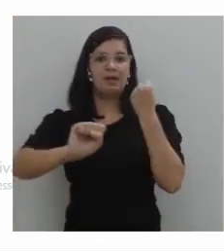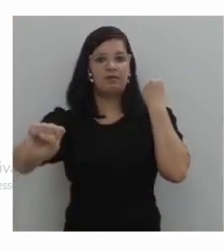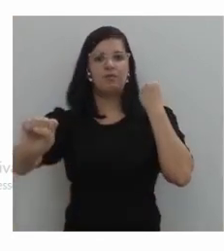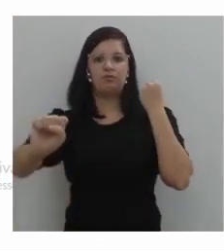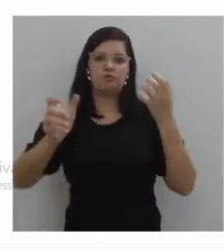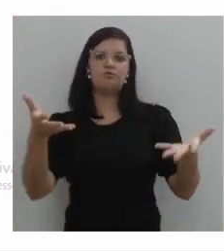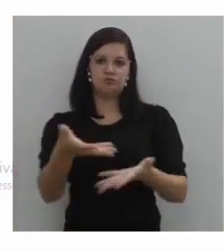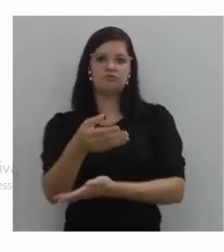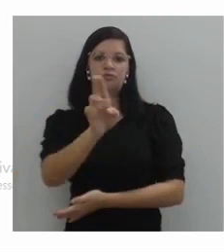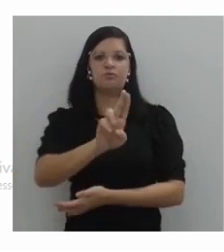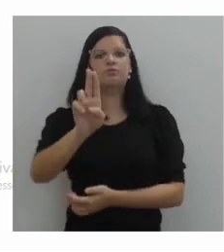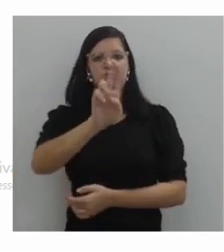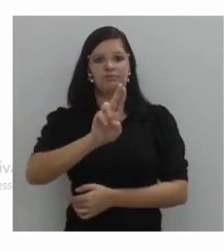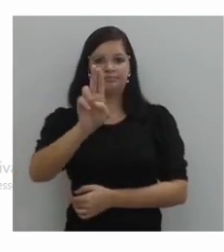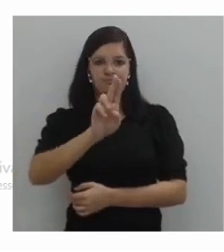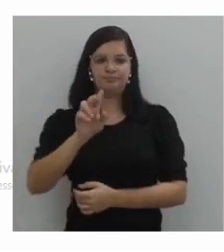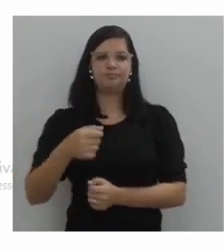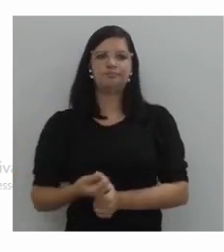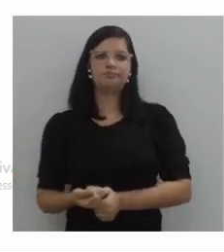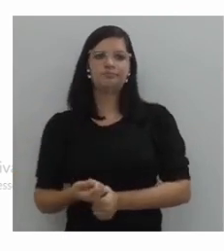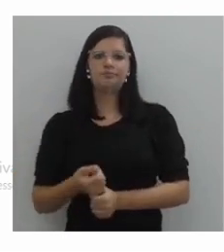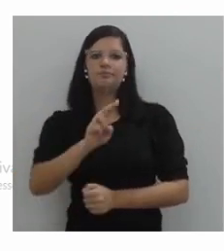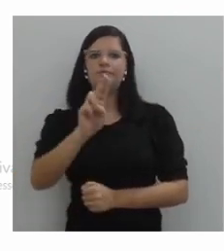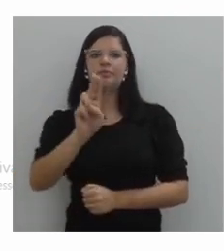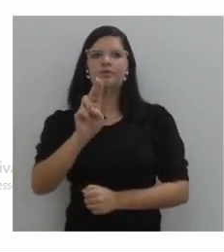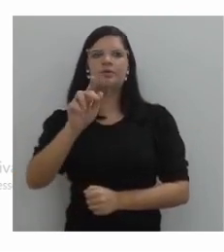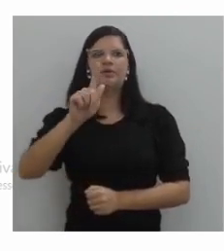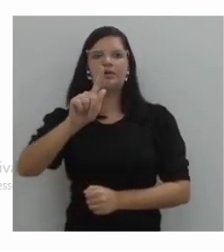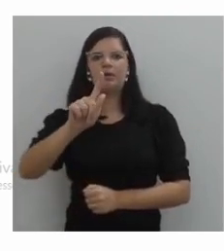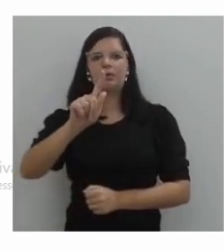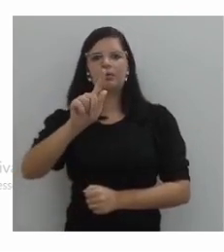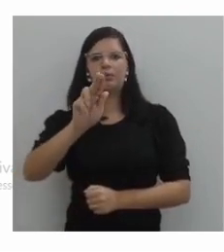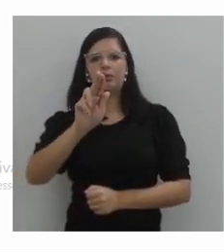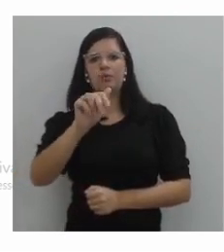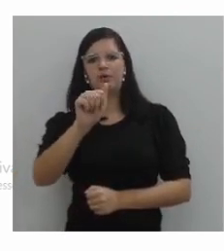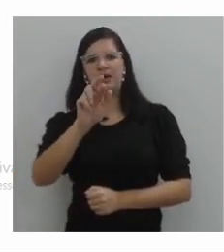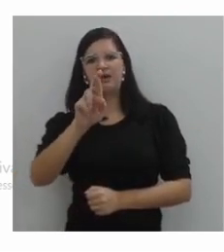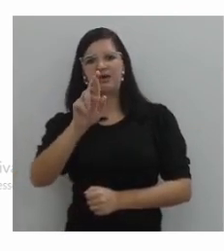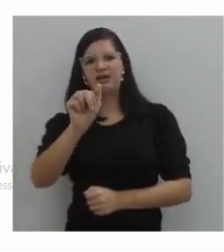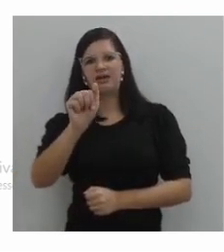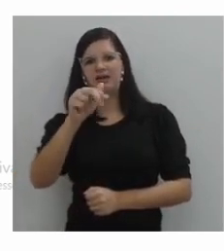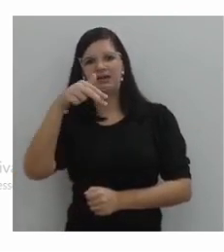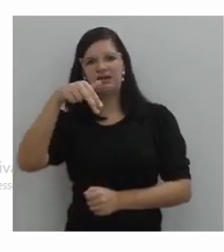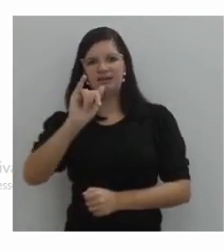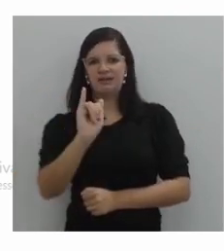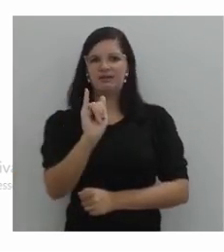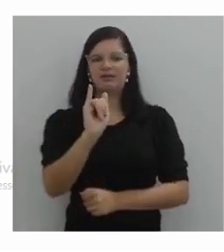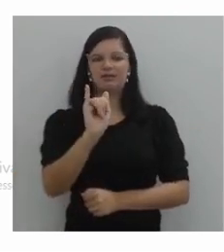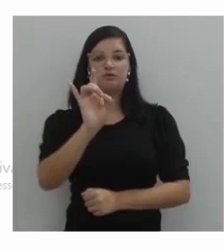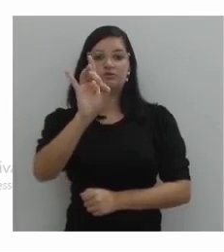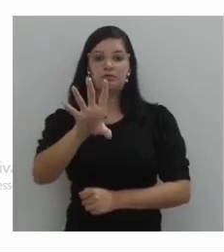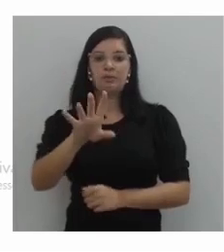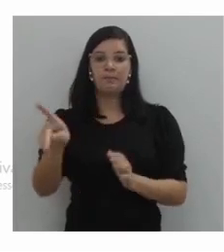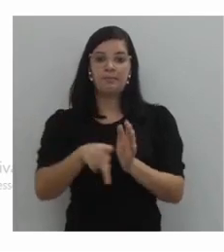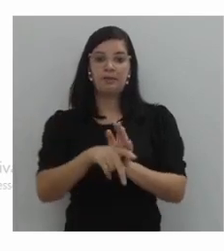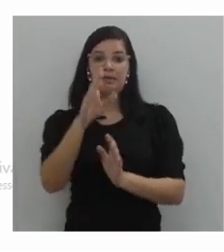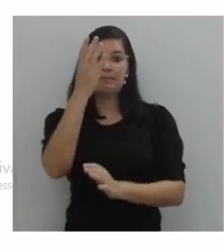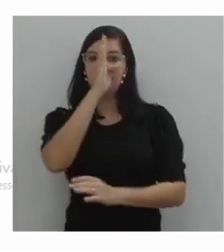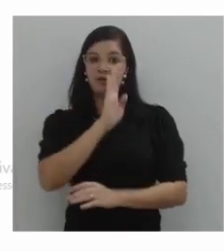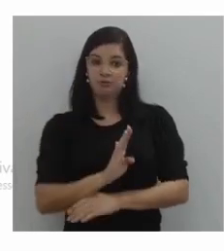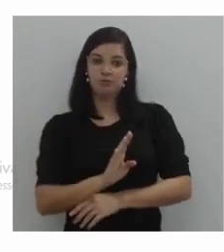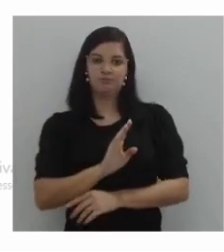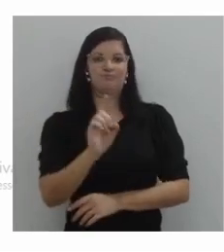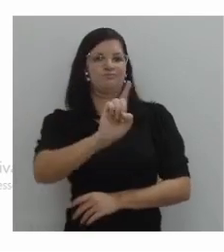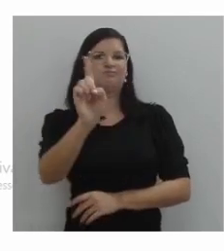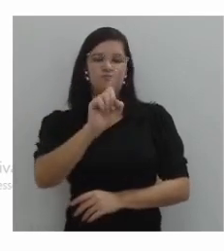mais explorado atualmente, tá, gente? É o aquífero chamado de Iguarani. Esse aquífero ele não está só no território